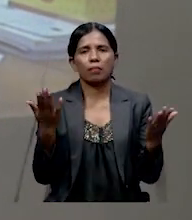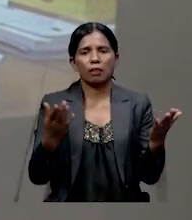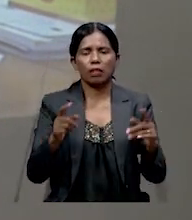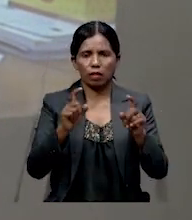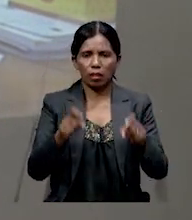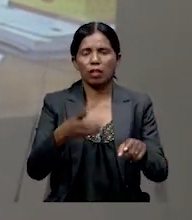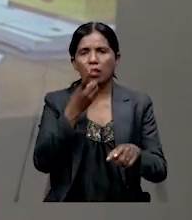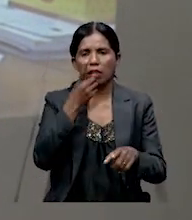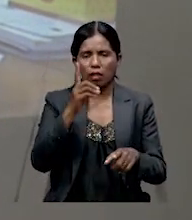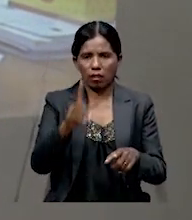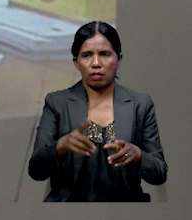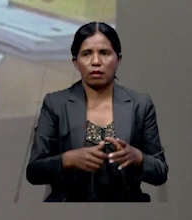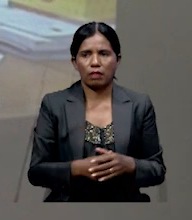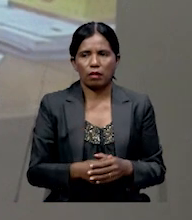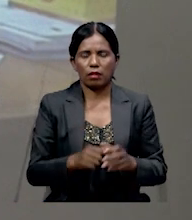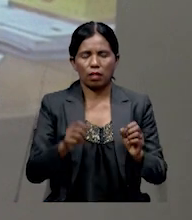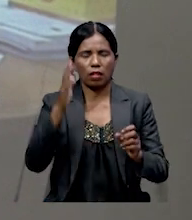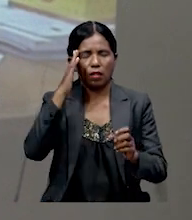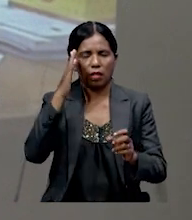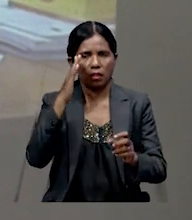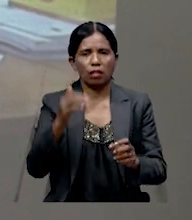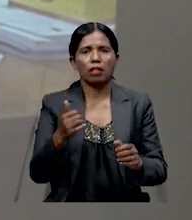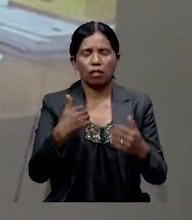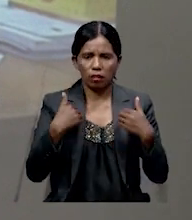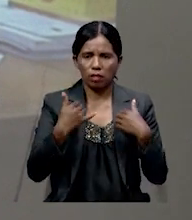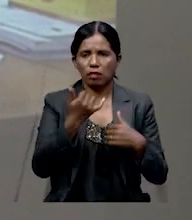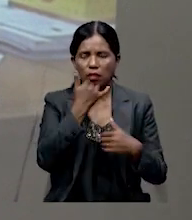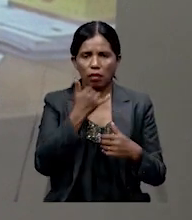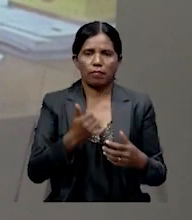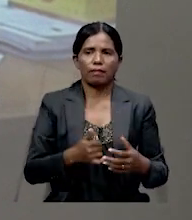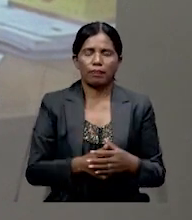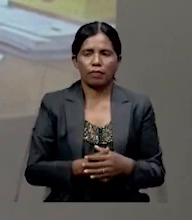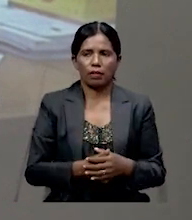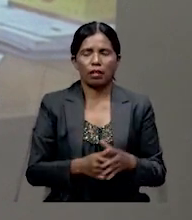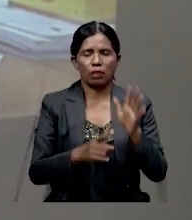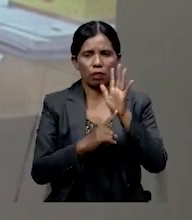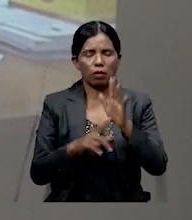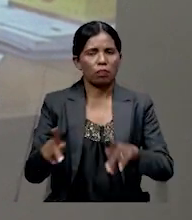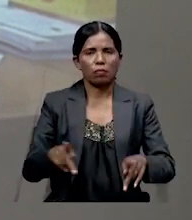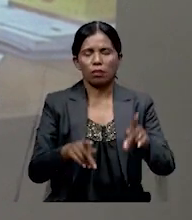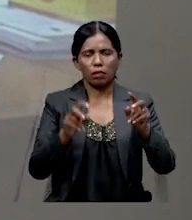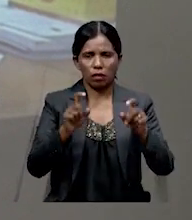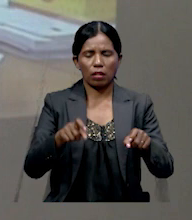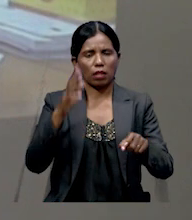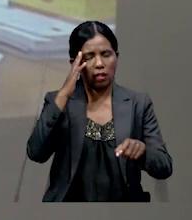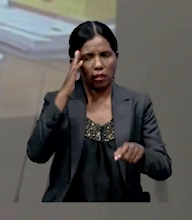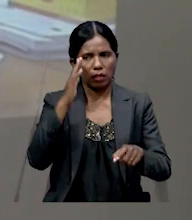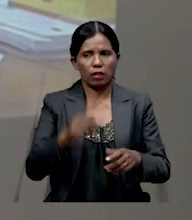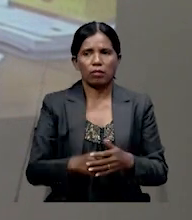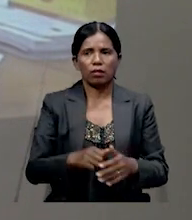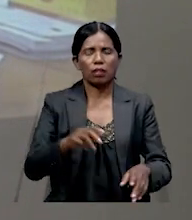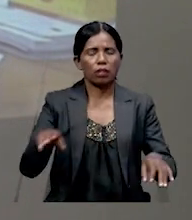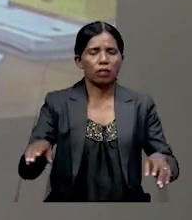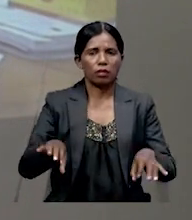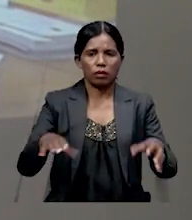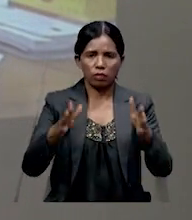e nia tem que reconhecer que ataque nia sala do nia para público. Público tem que até né. Tamba quase funcionário público